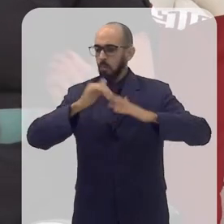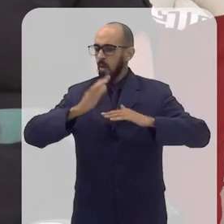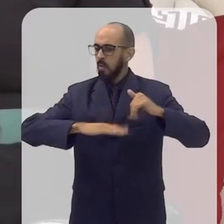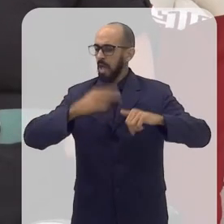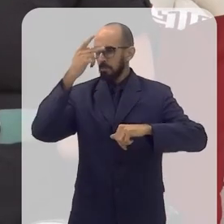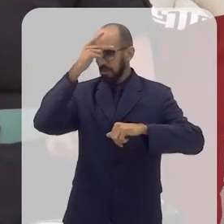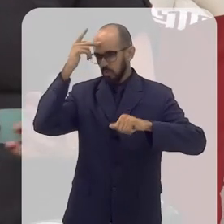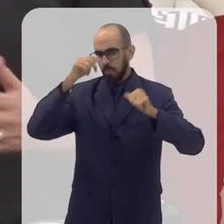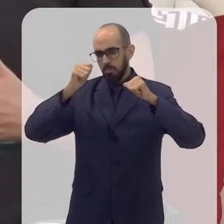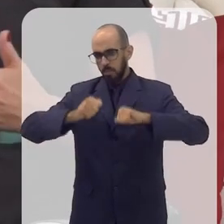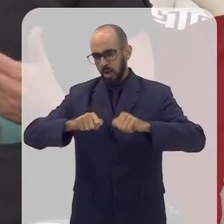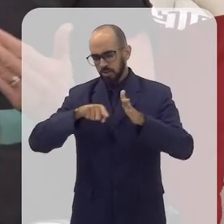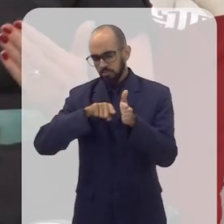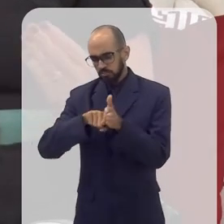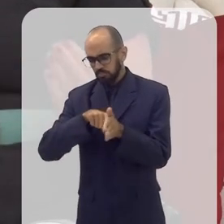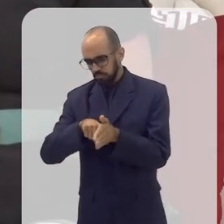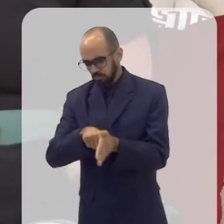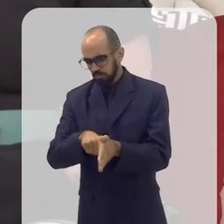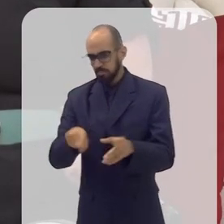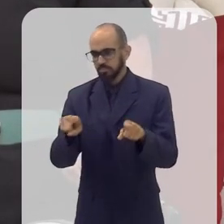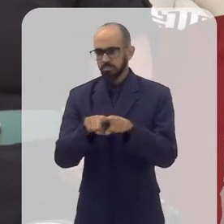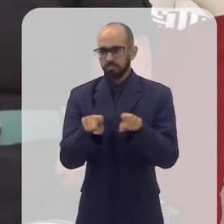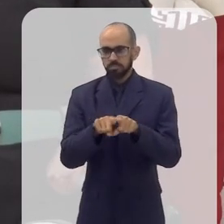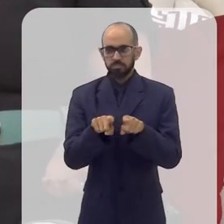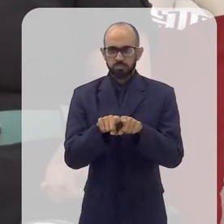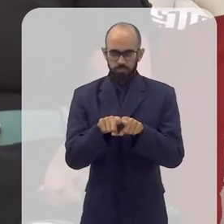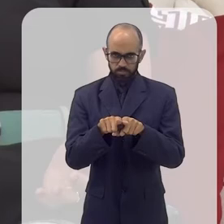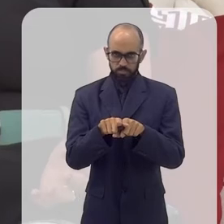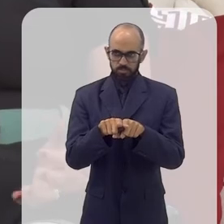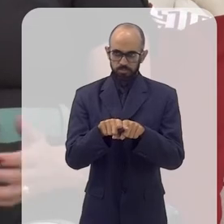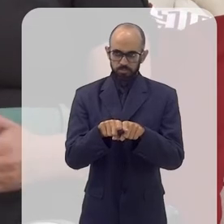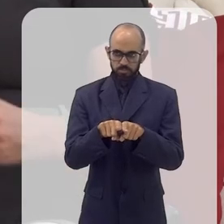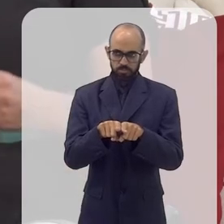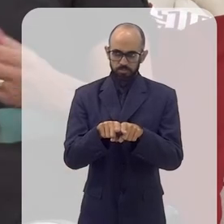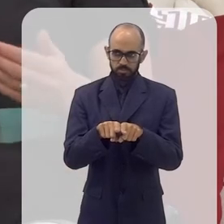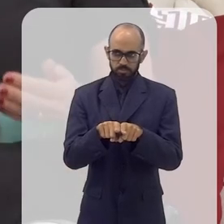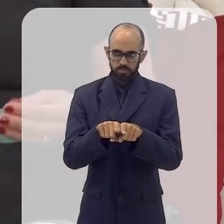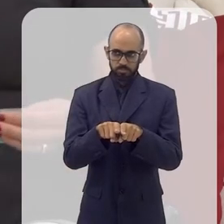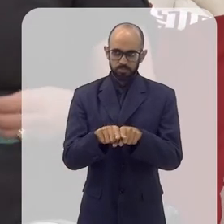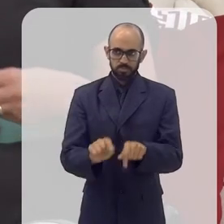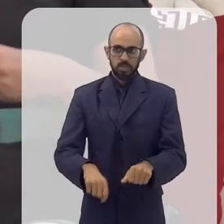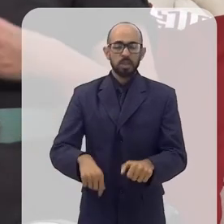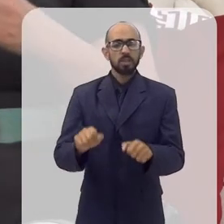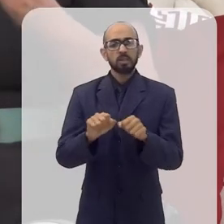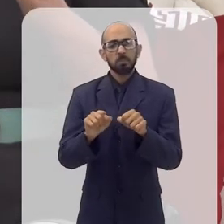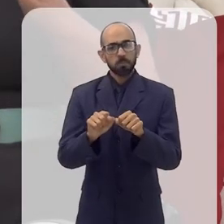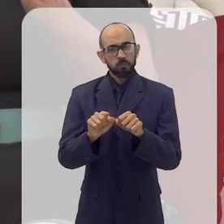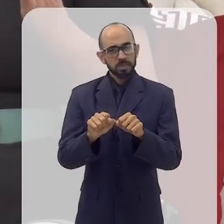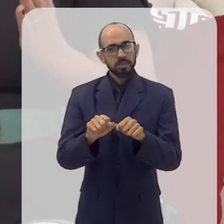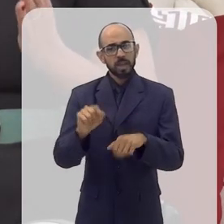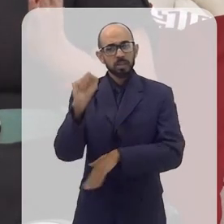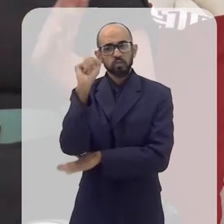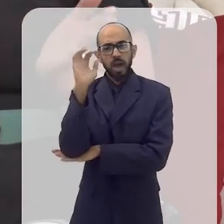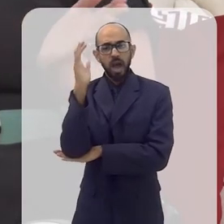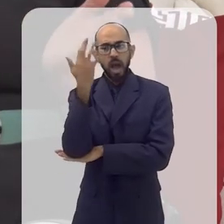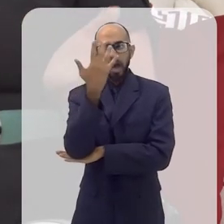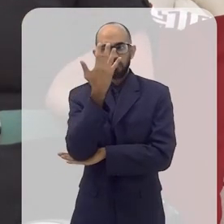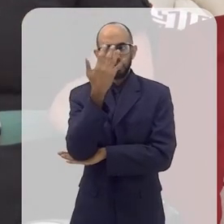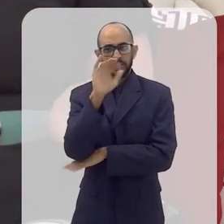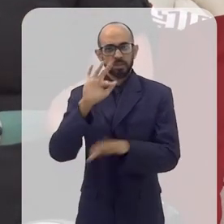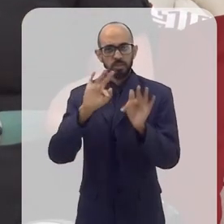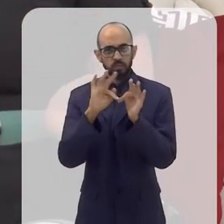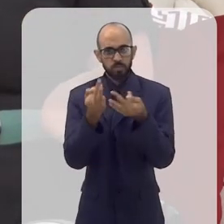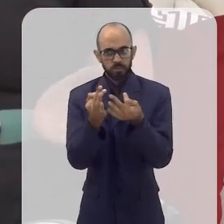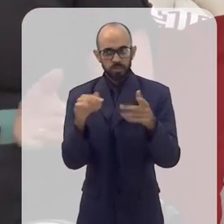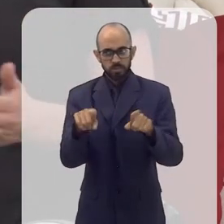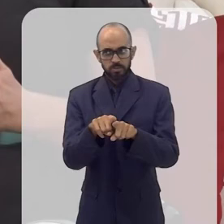qualquer pessoa pode fazer essa pesquisa também e fazer a sua árvore